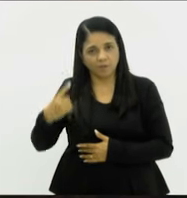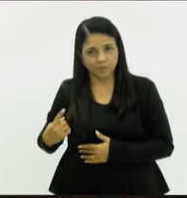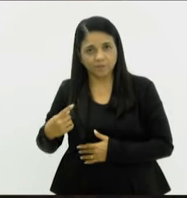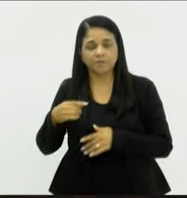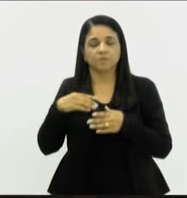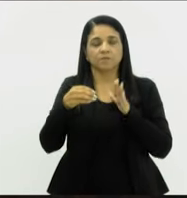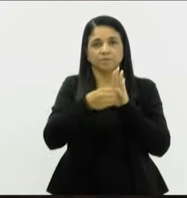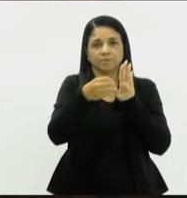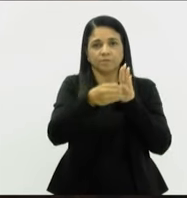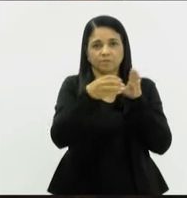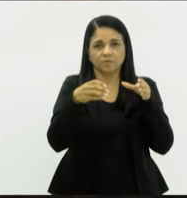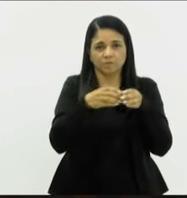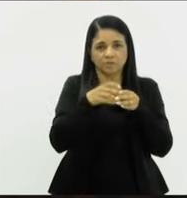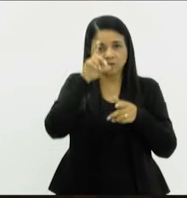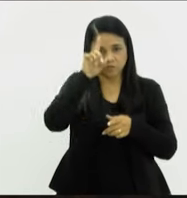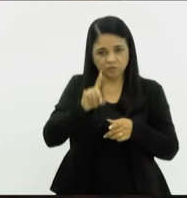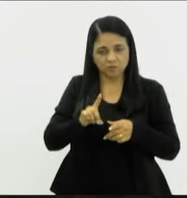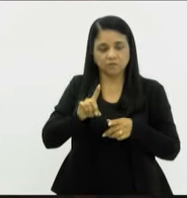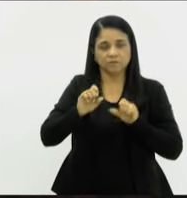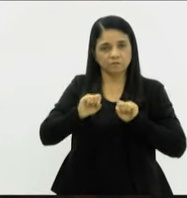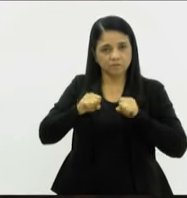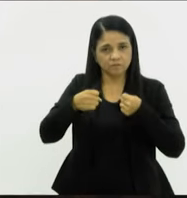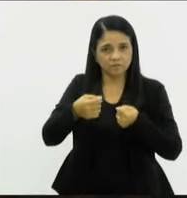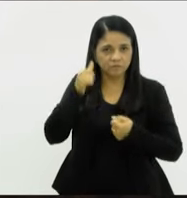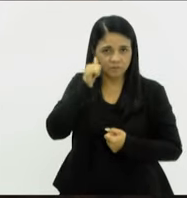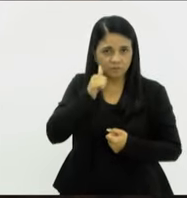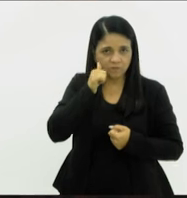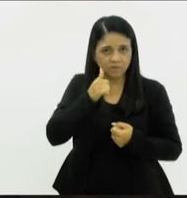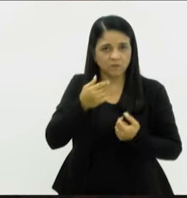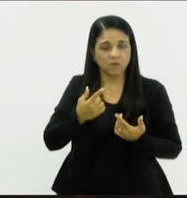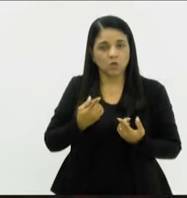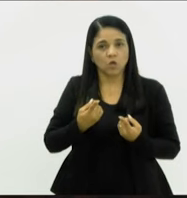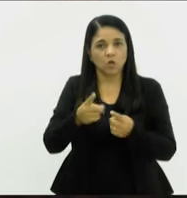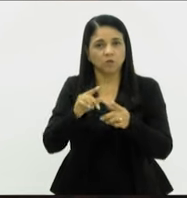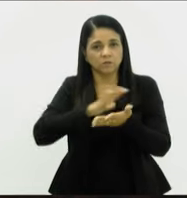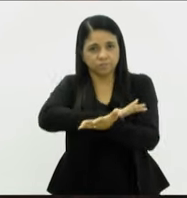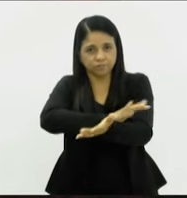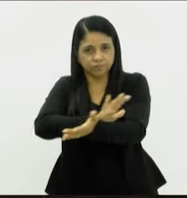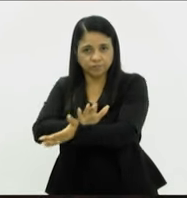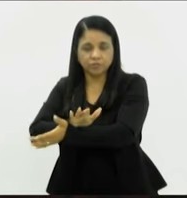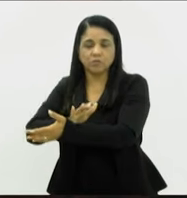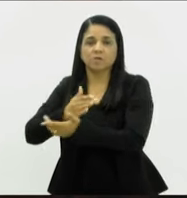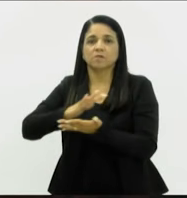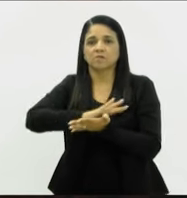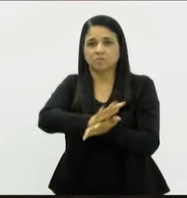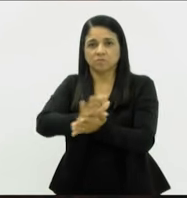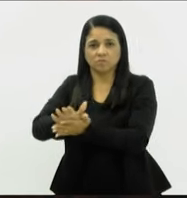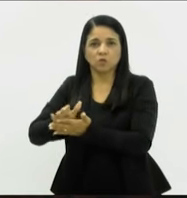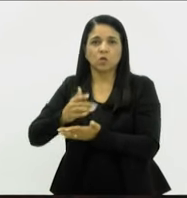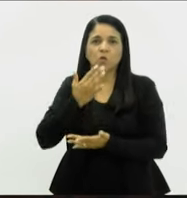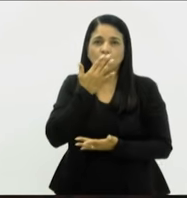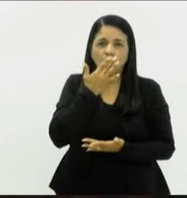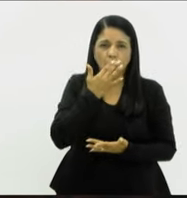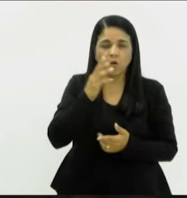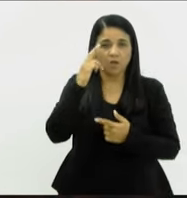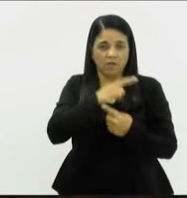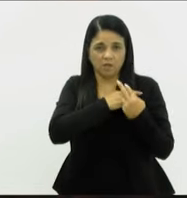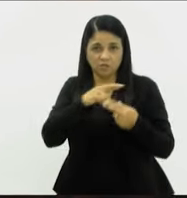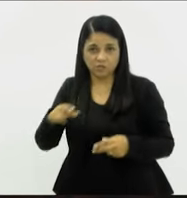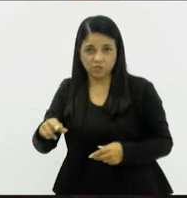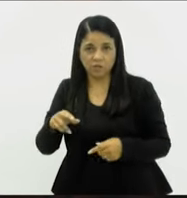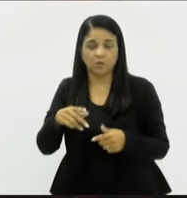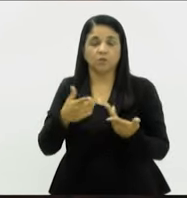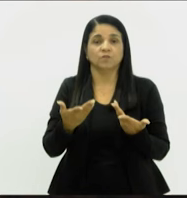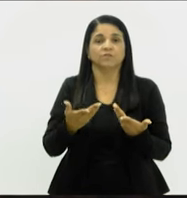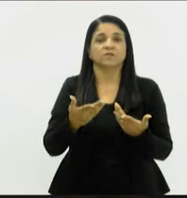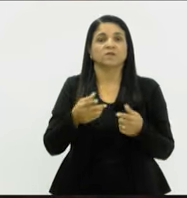das comissões de Defesa dos Direitos da Mulher, de Combate às Discriminações e Preconceitos de Raça, Cor, Etnia, Religião e Procedência Nacional,